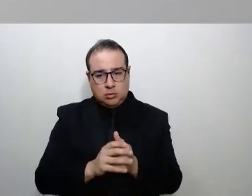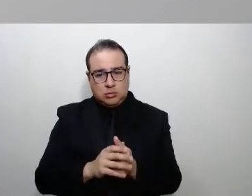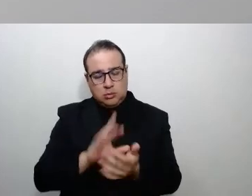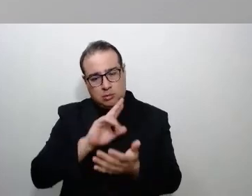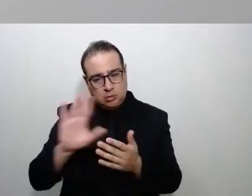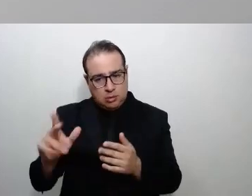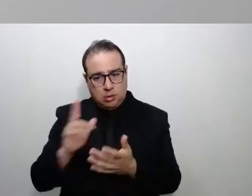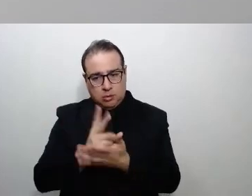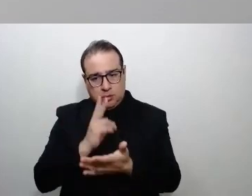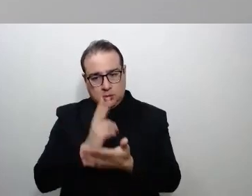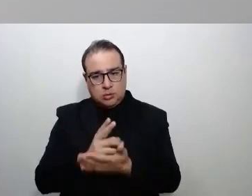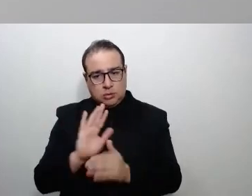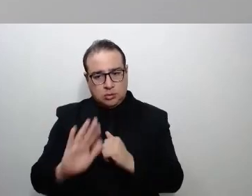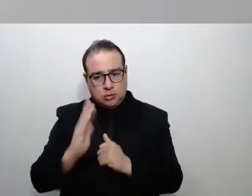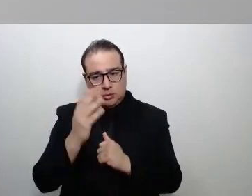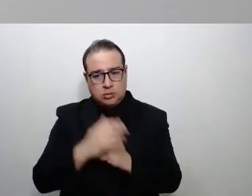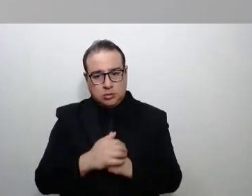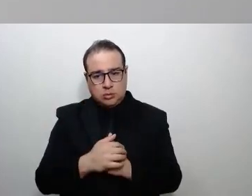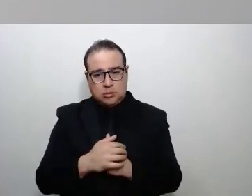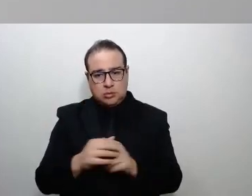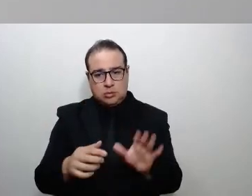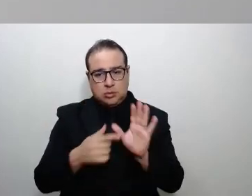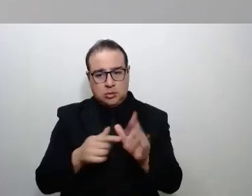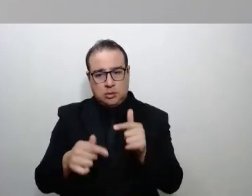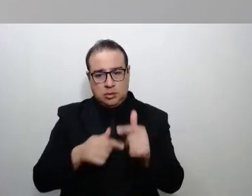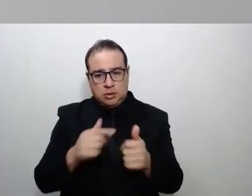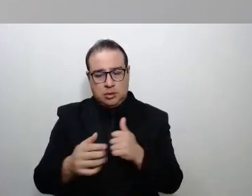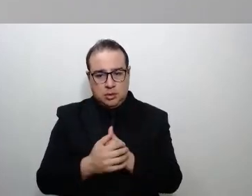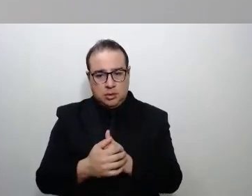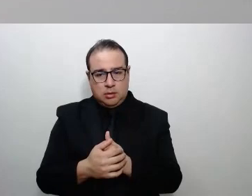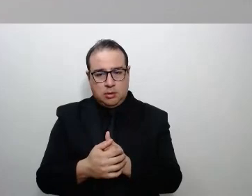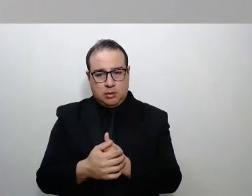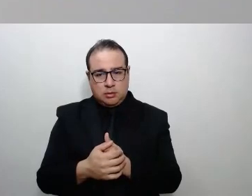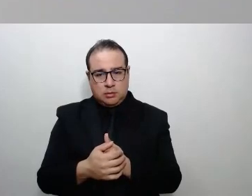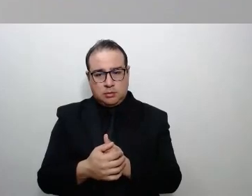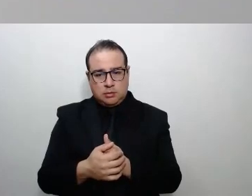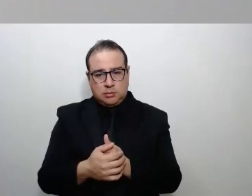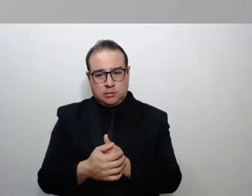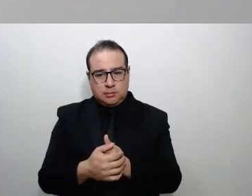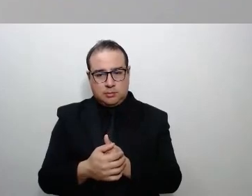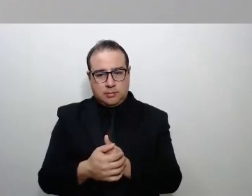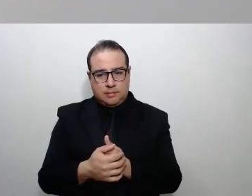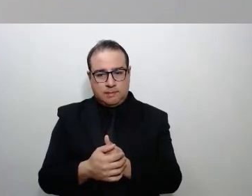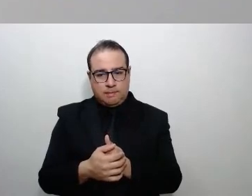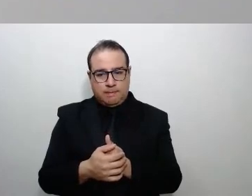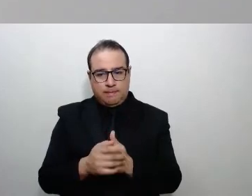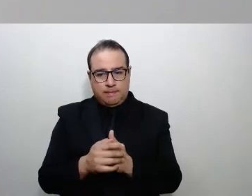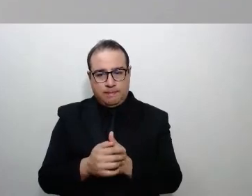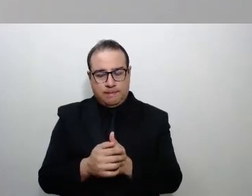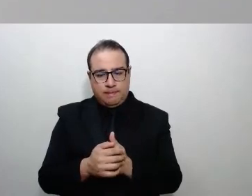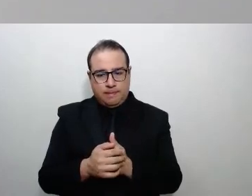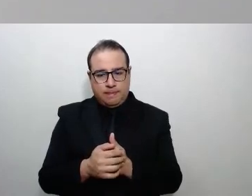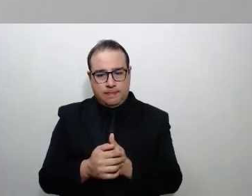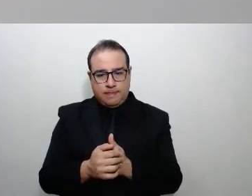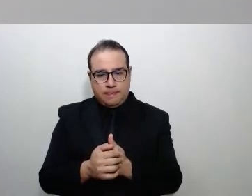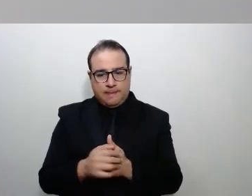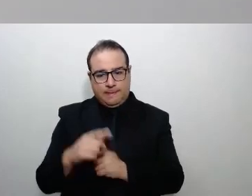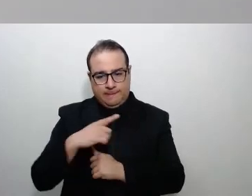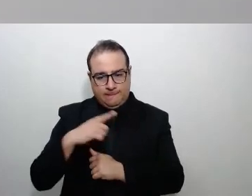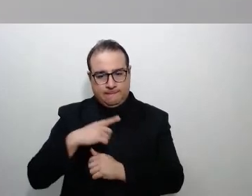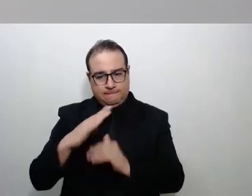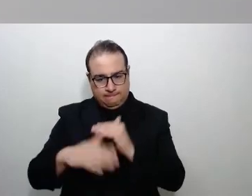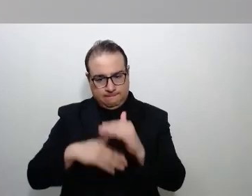periódicas para além do trabalho que nós acabamos tendo que